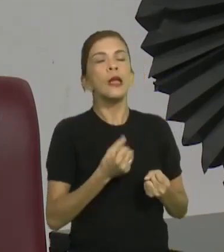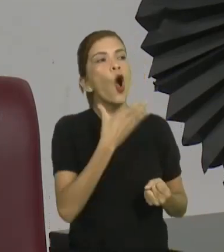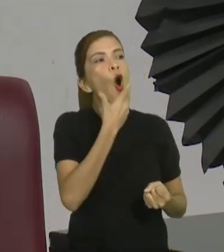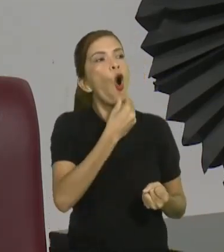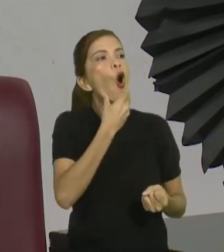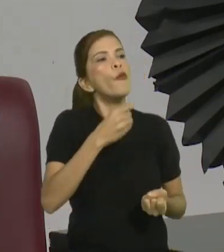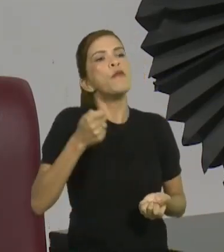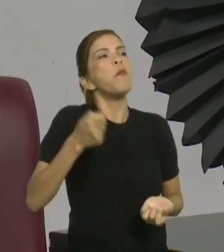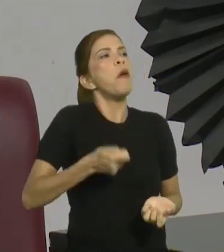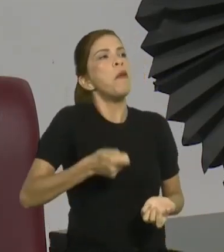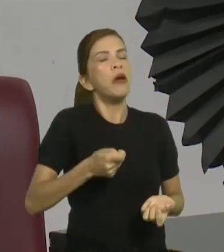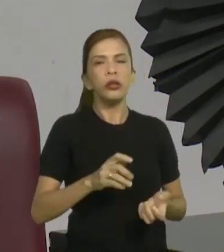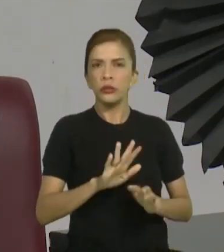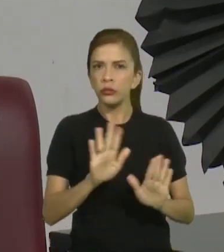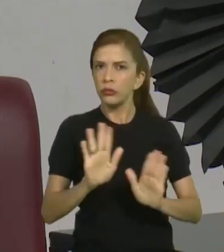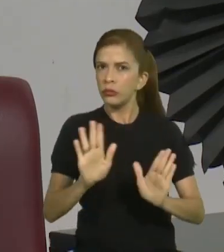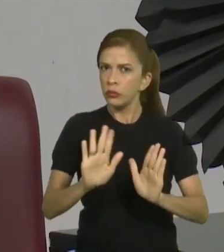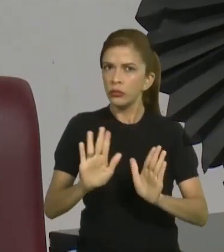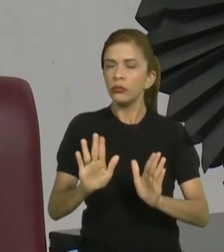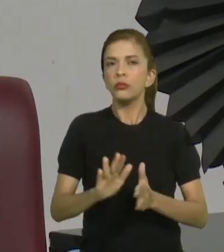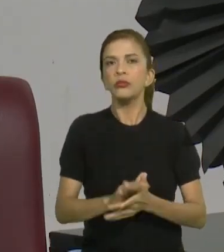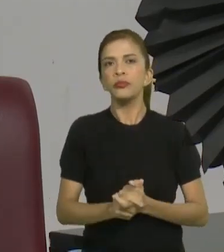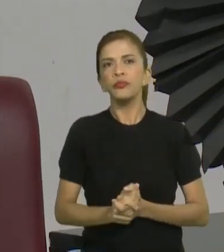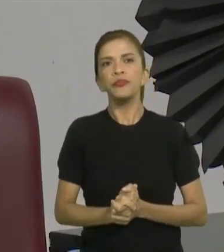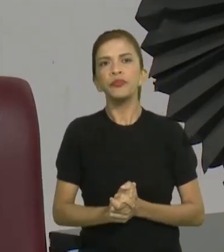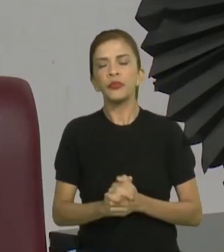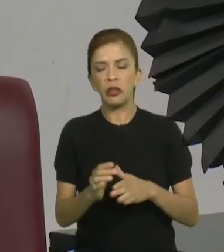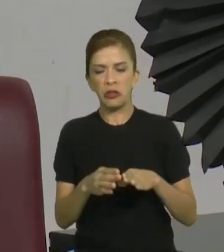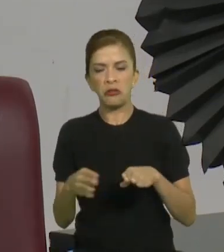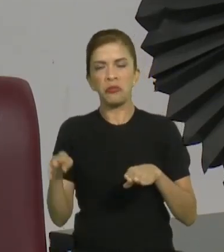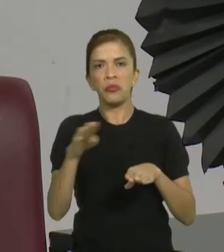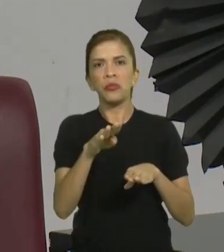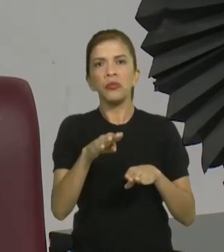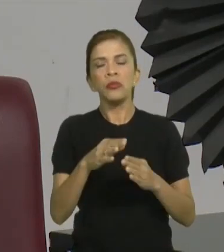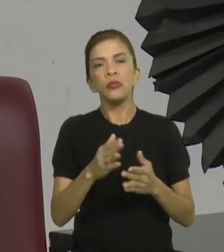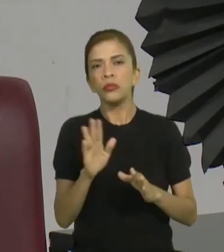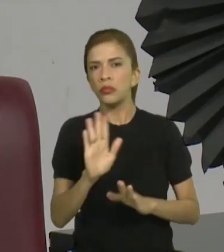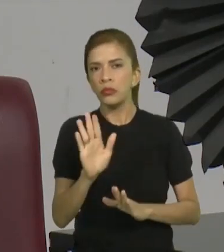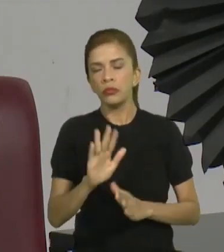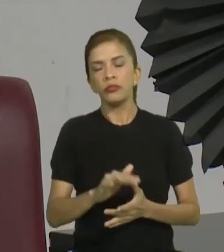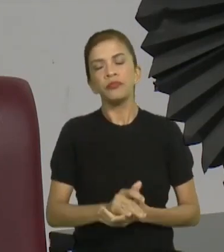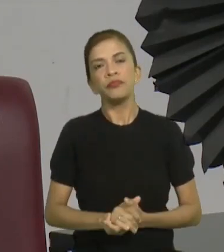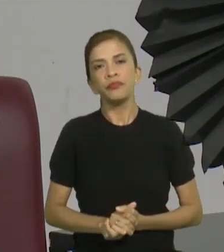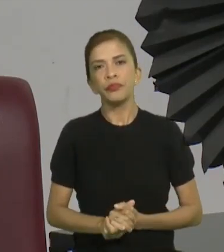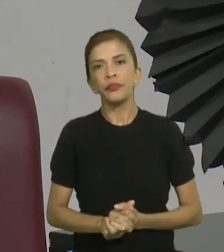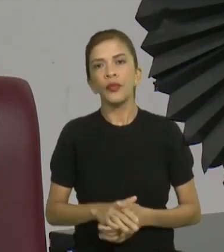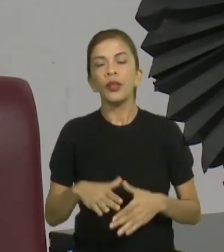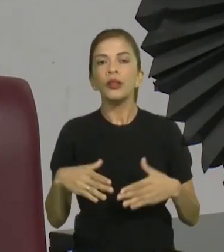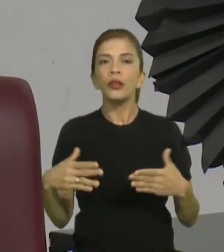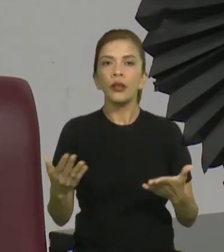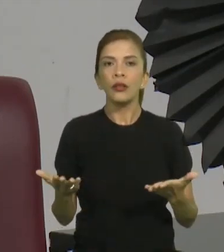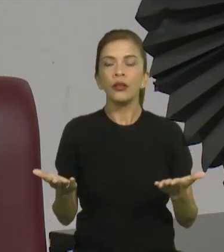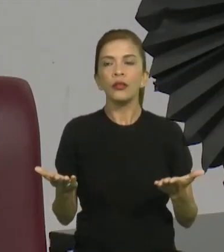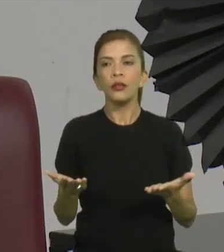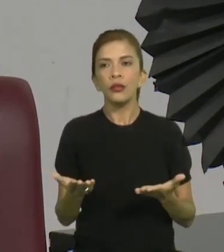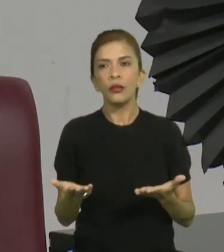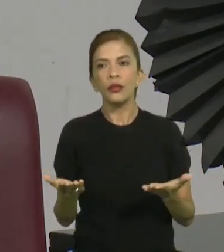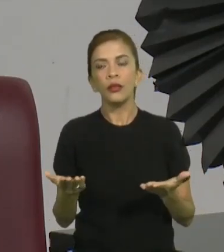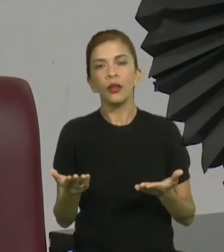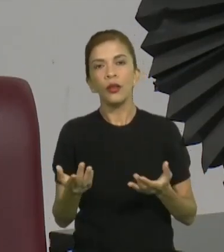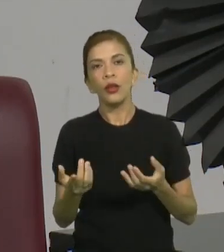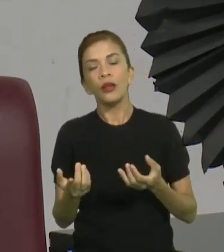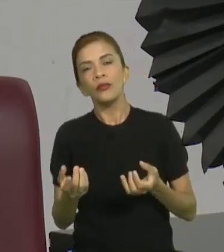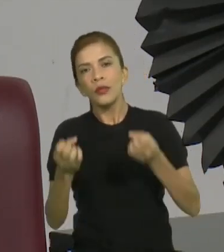não vou deixar que ninguém chegue e passe por cima da gente, né? Por cima do nosso trabalho. Então, voltando à minha